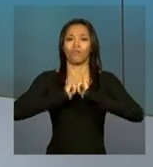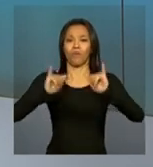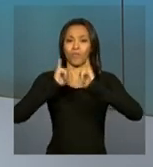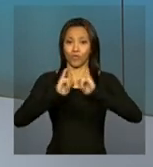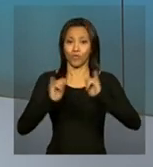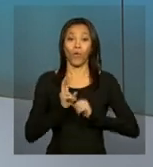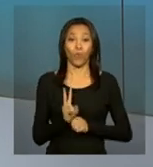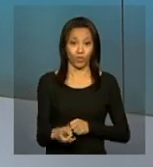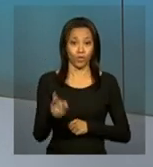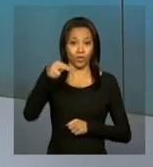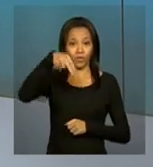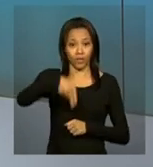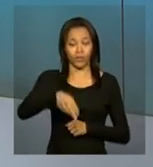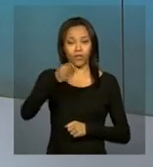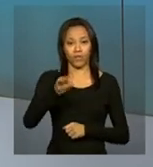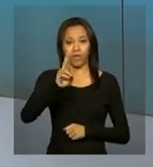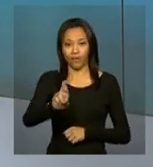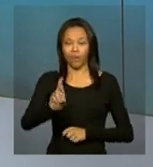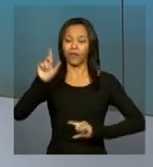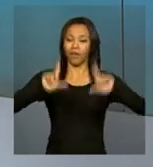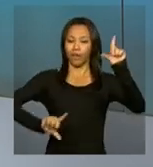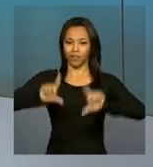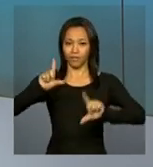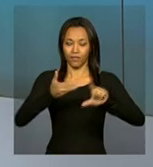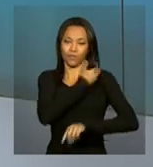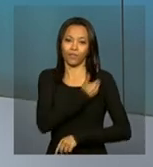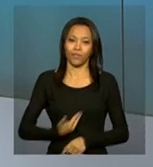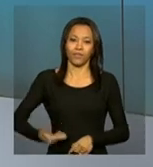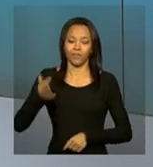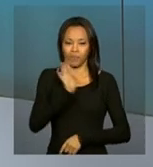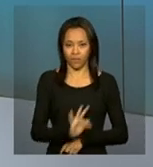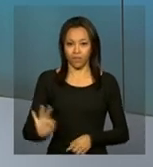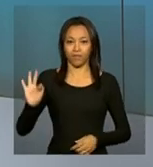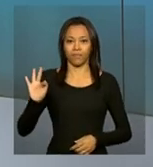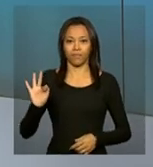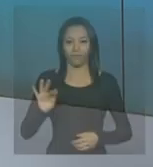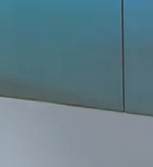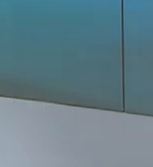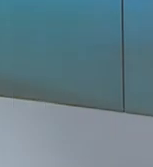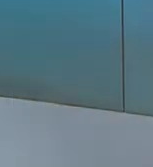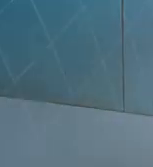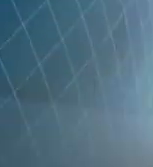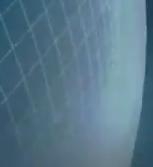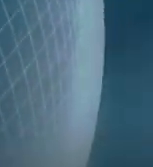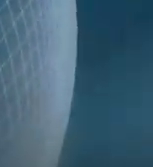informações. Continue com a gente aqui na NBR, a TV do Governo Federal.